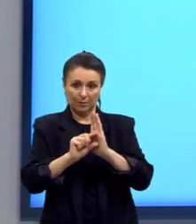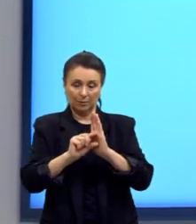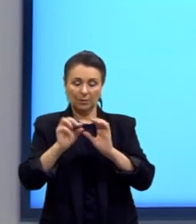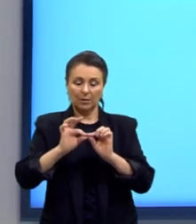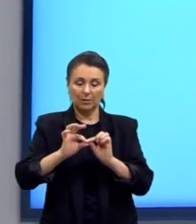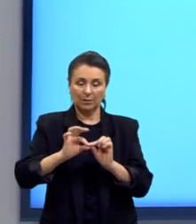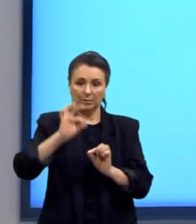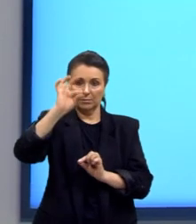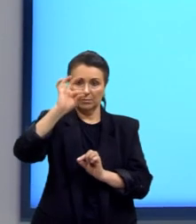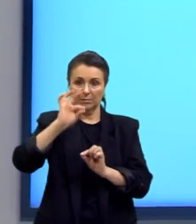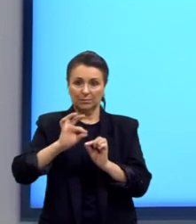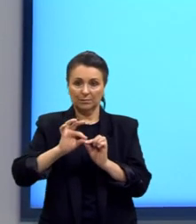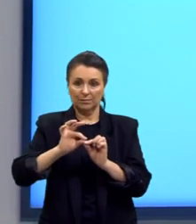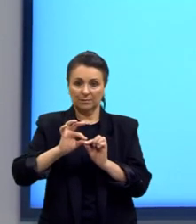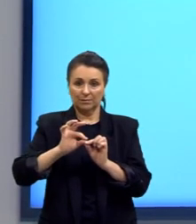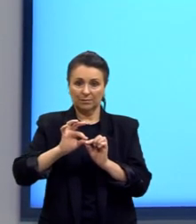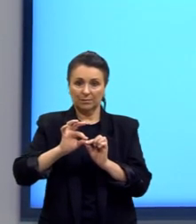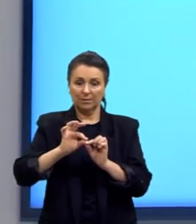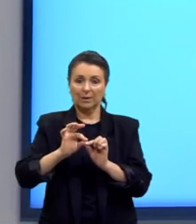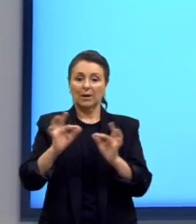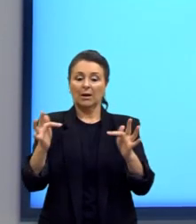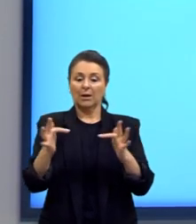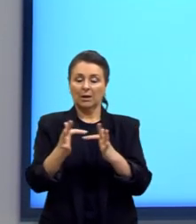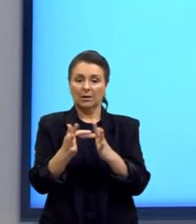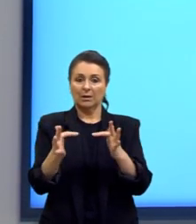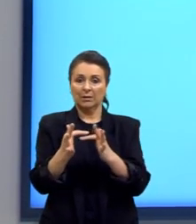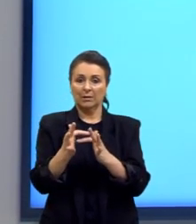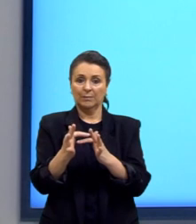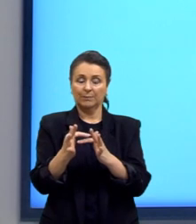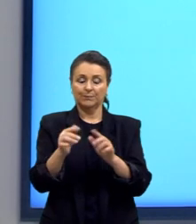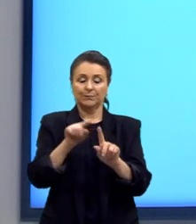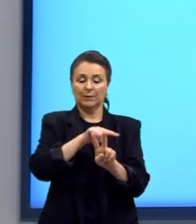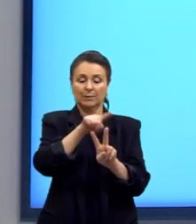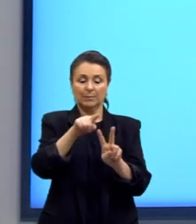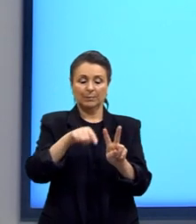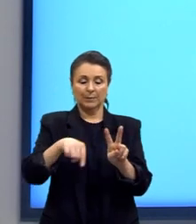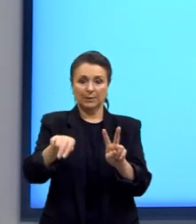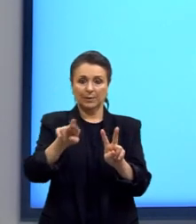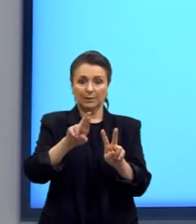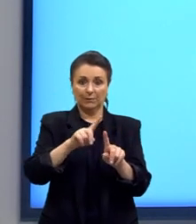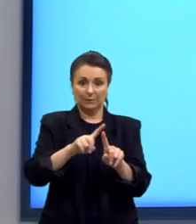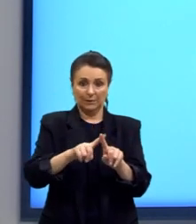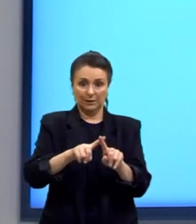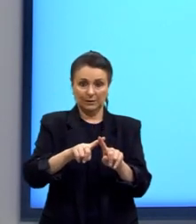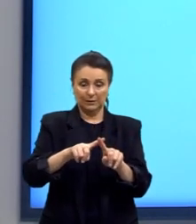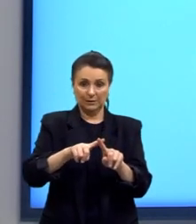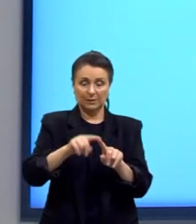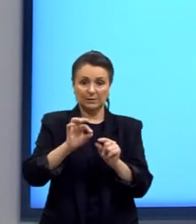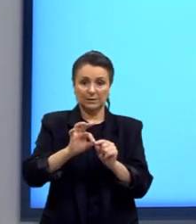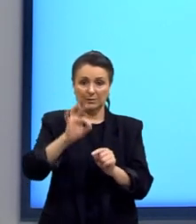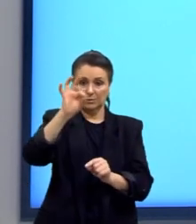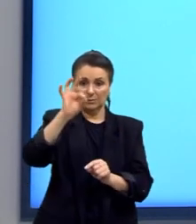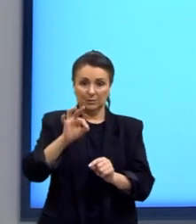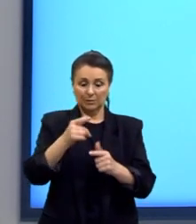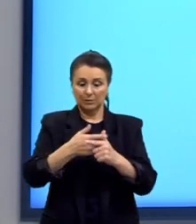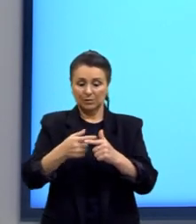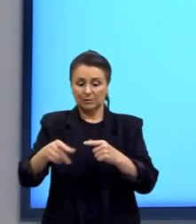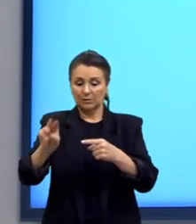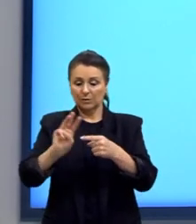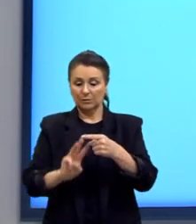altura então a fórmula seria o seguinte pi vezes altura dividido por 3